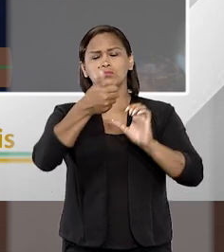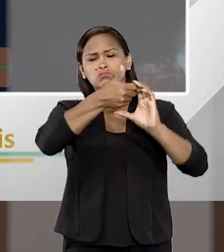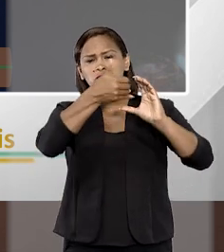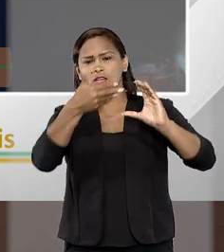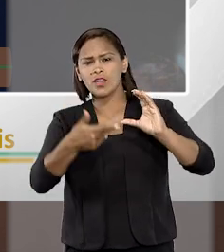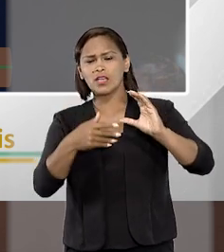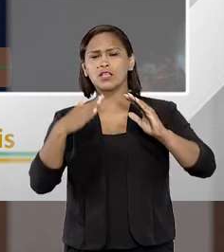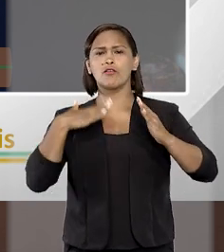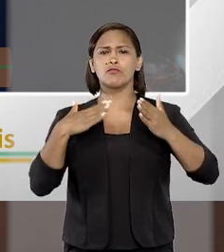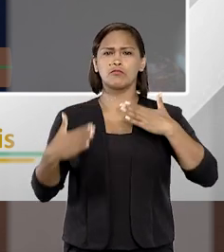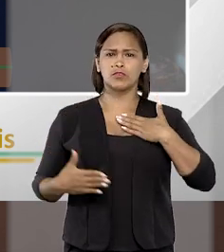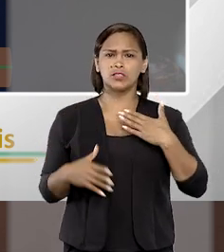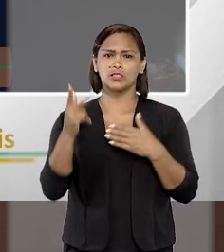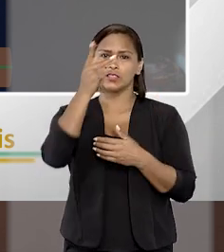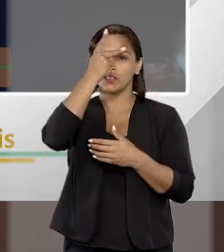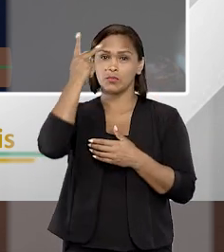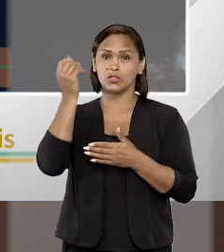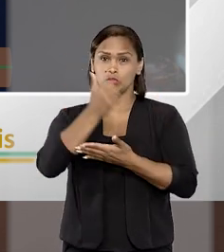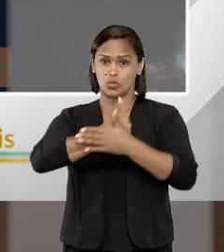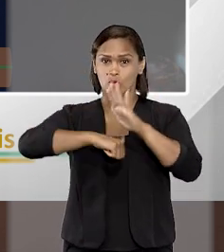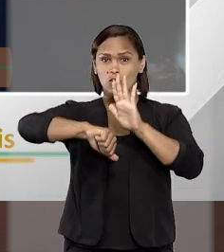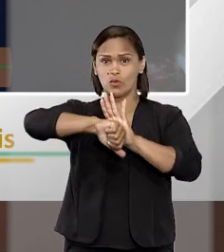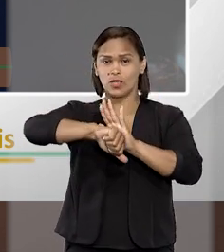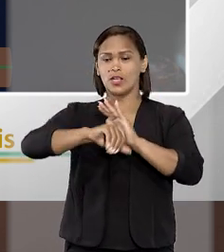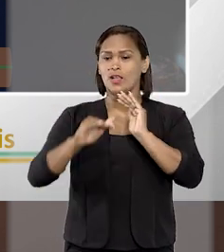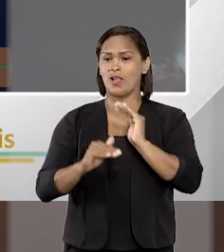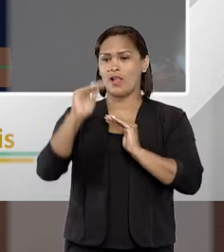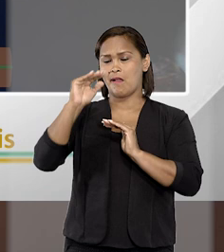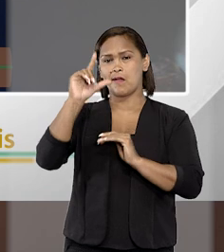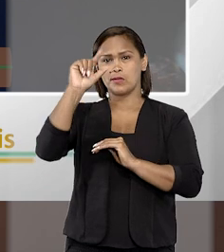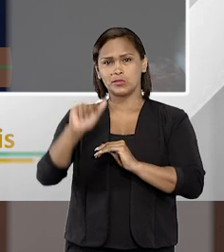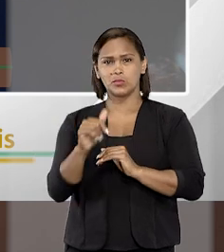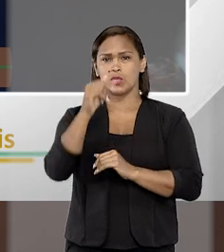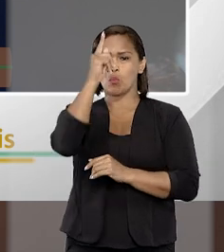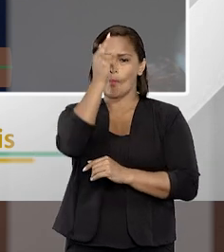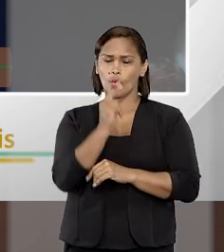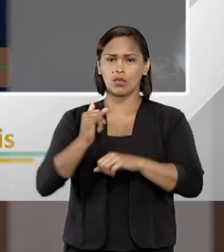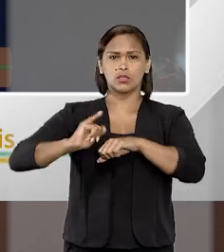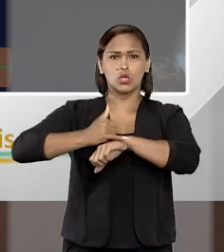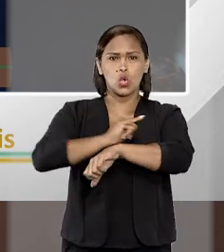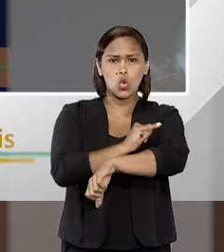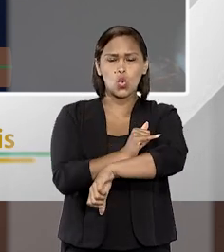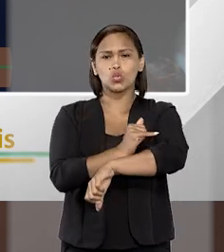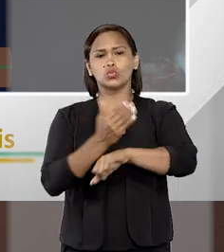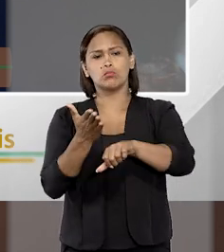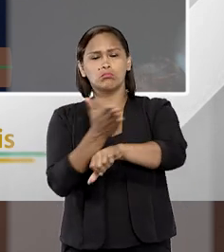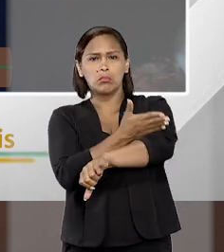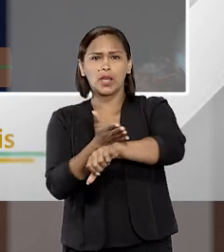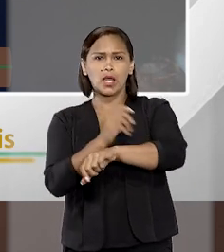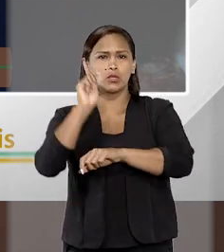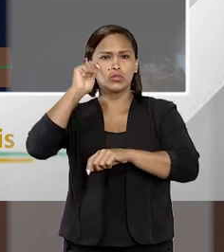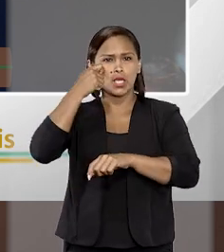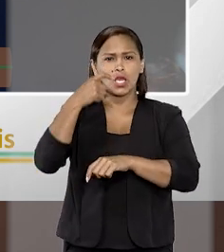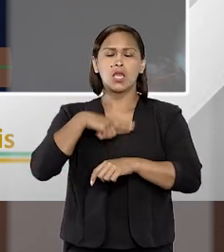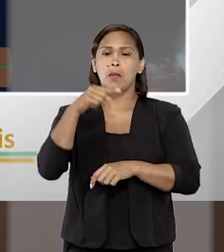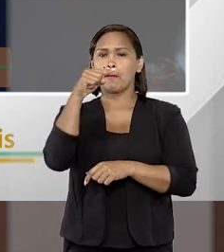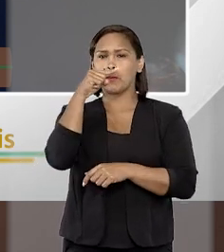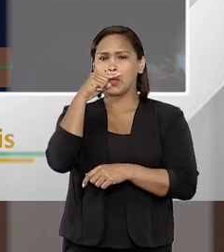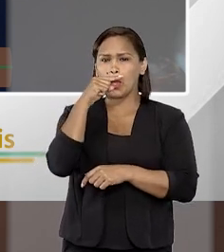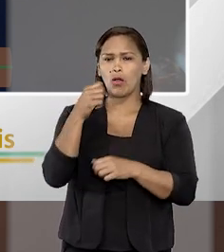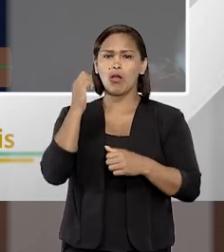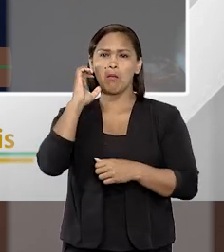as características físicas da pessoa que irá acontecer se alto baixo magro gordo Branco negro tem